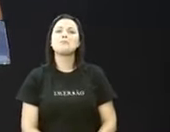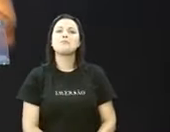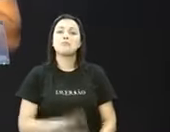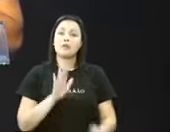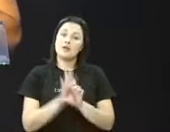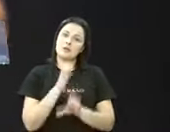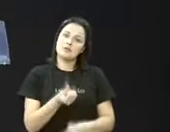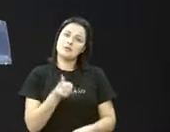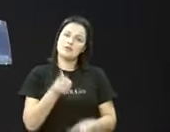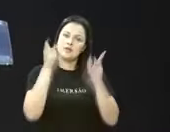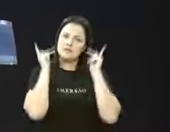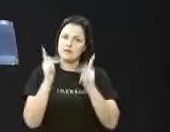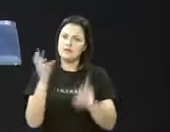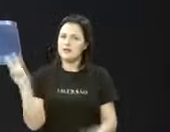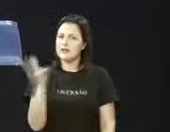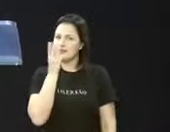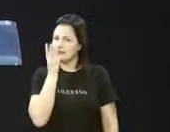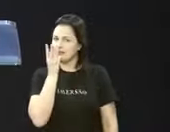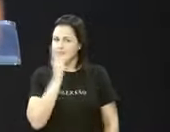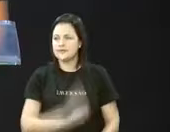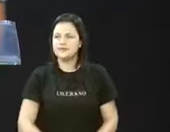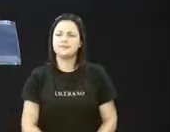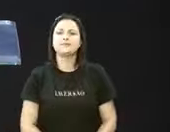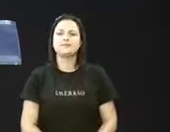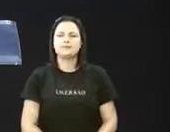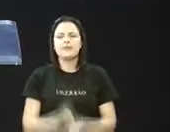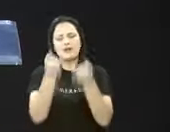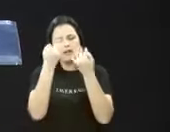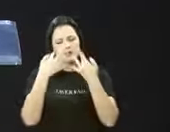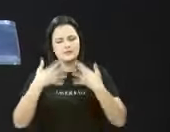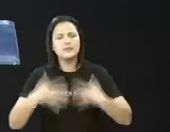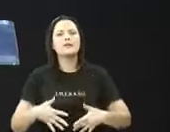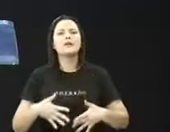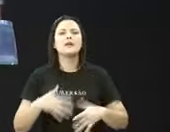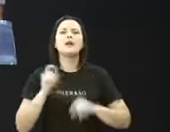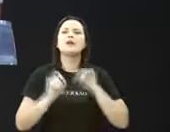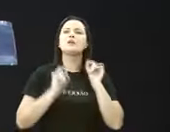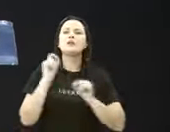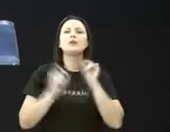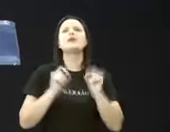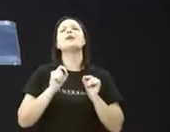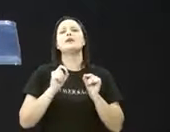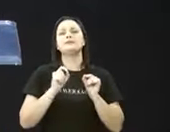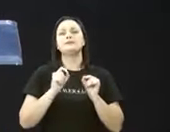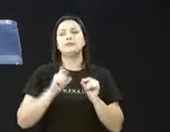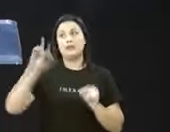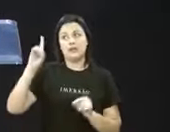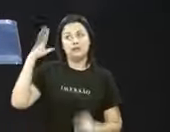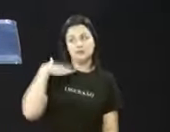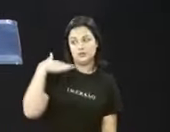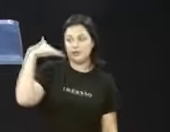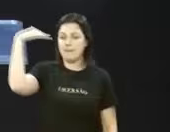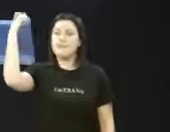Capítulo 6 do livro do profeta Isaías está nos falando sobre o chamado do profeta Isaías.